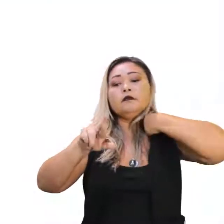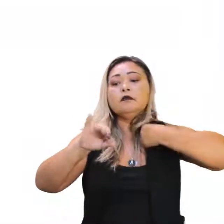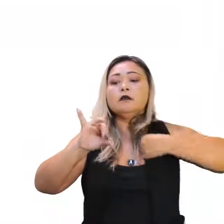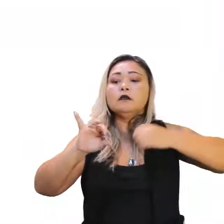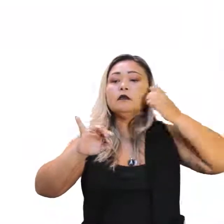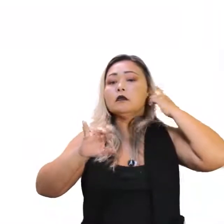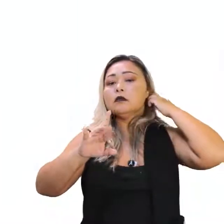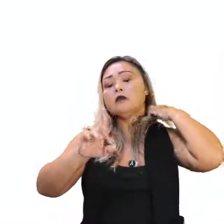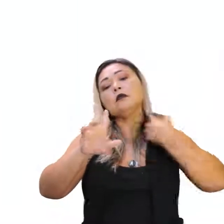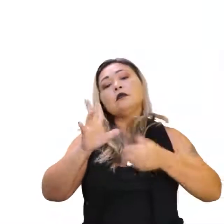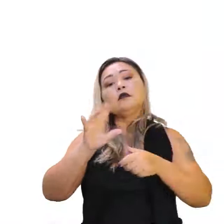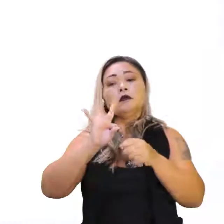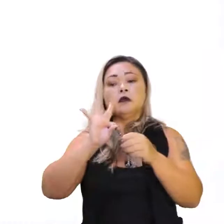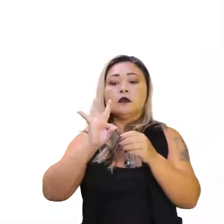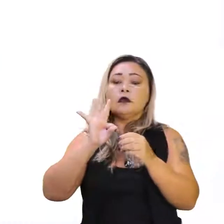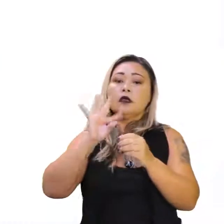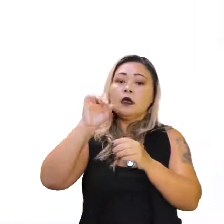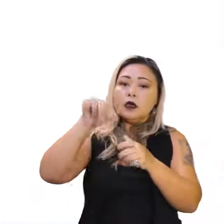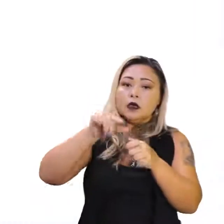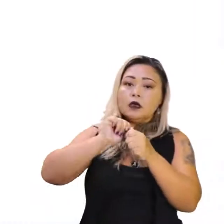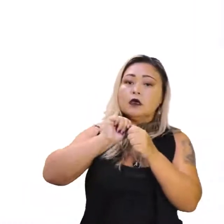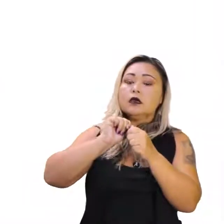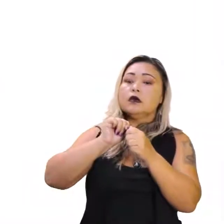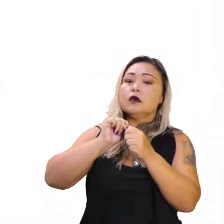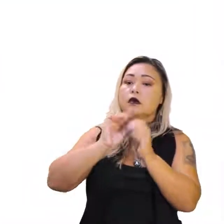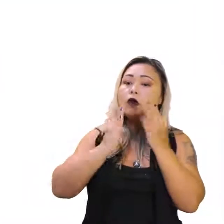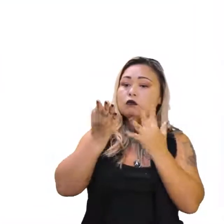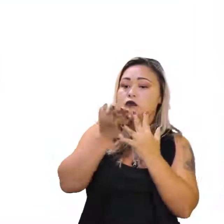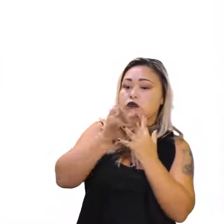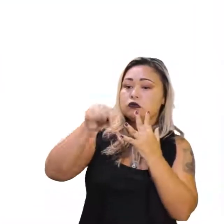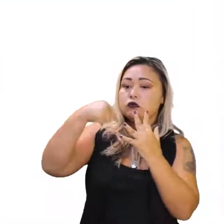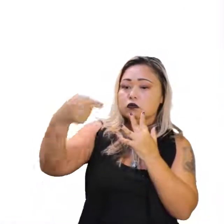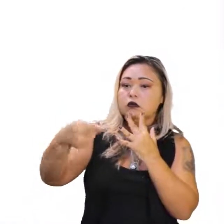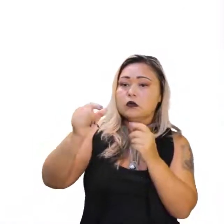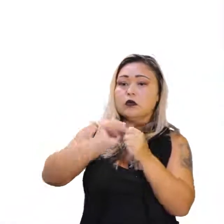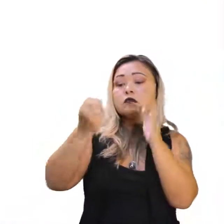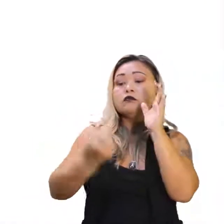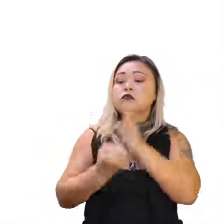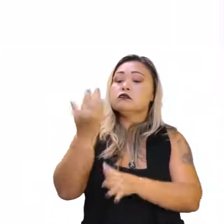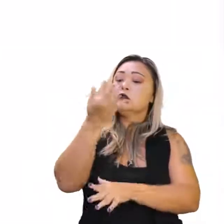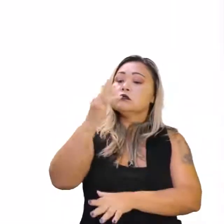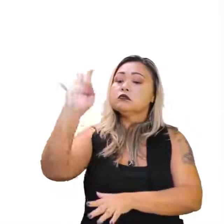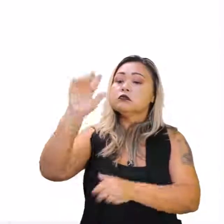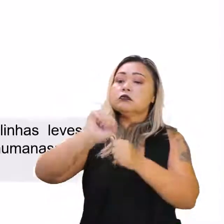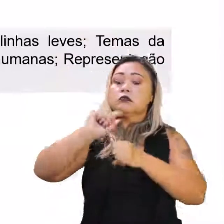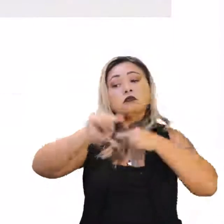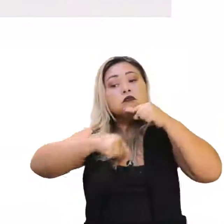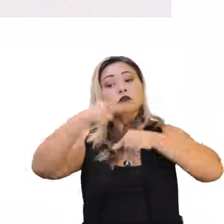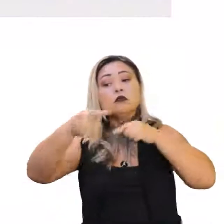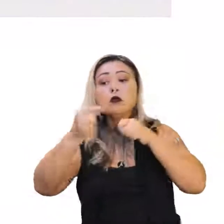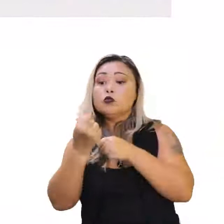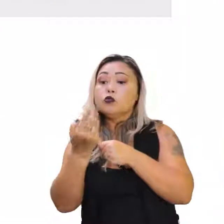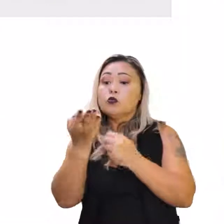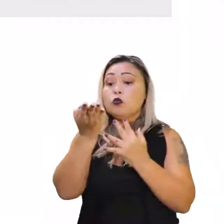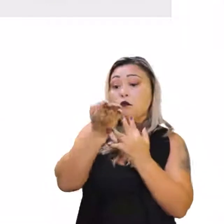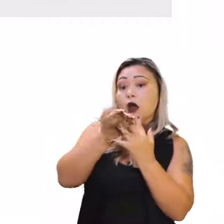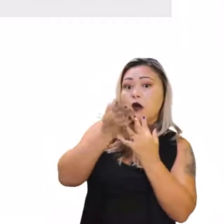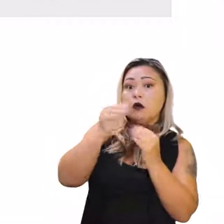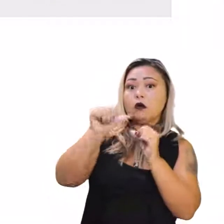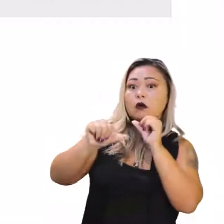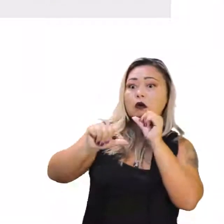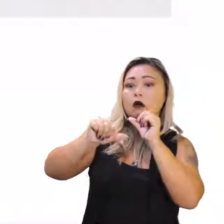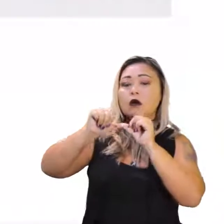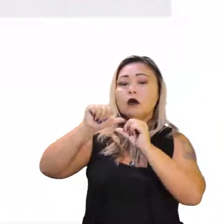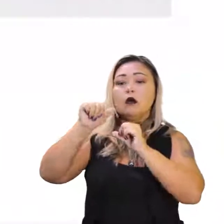o estilo barroco, que surgiu lá na França, no século XVIII, com desdobramento do barroco.